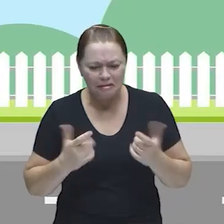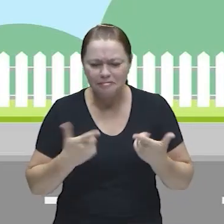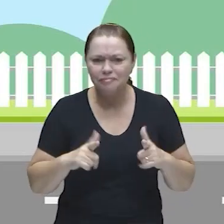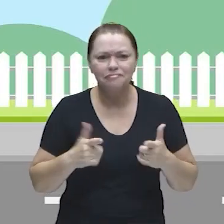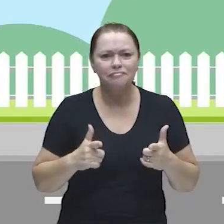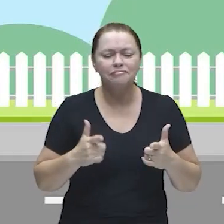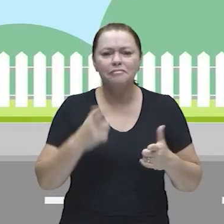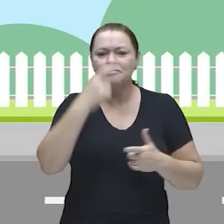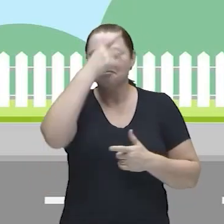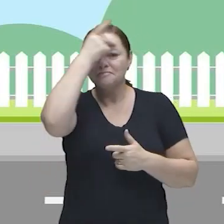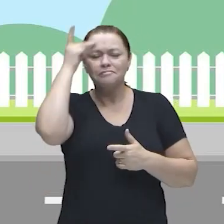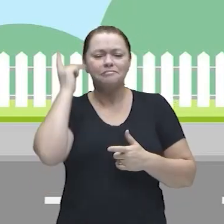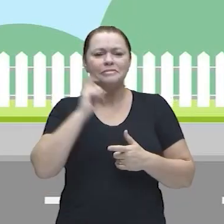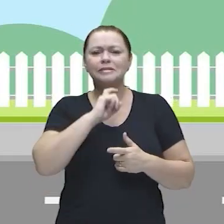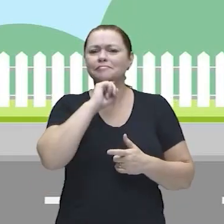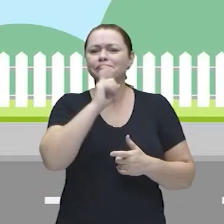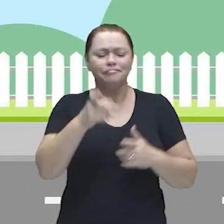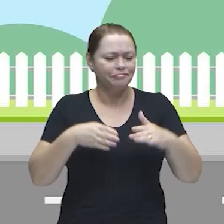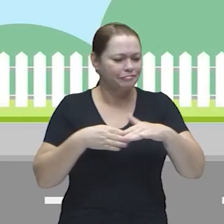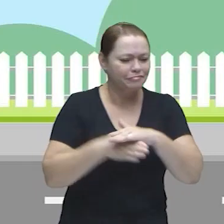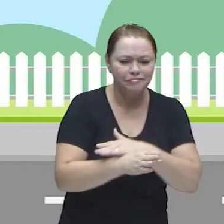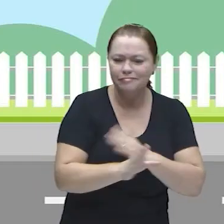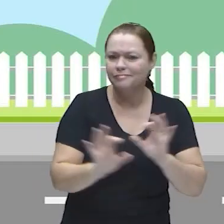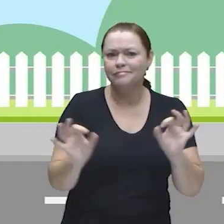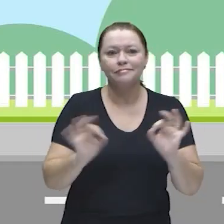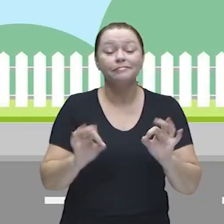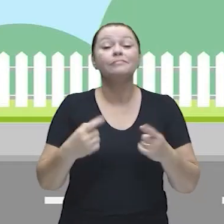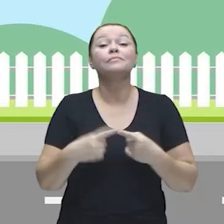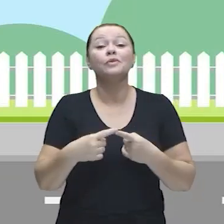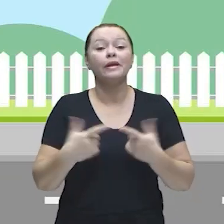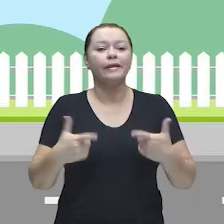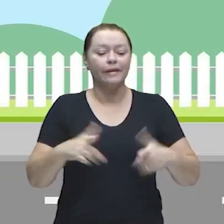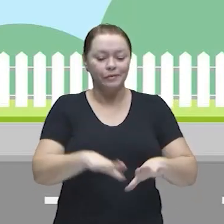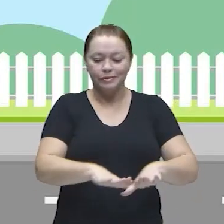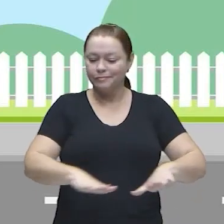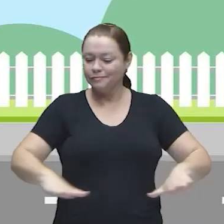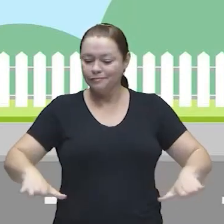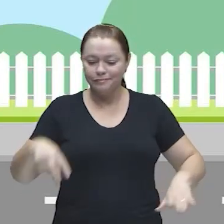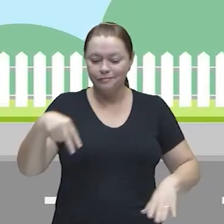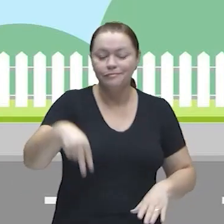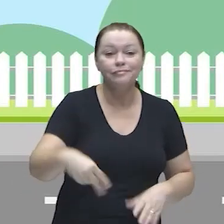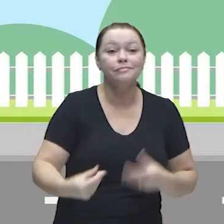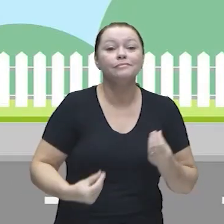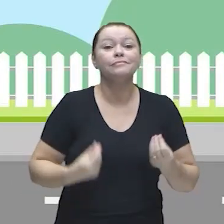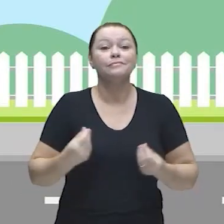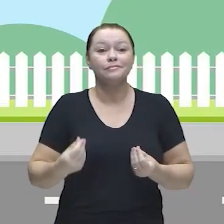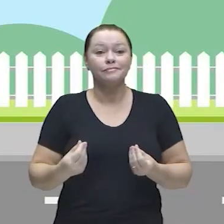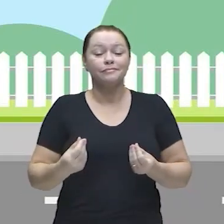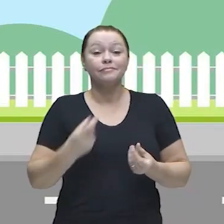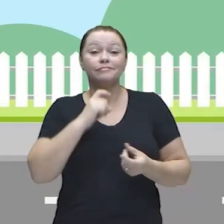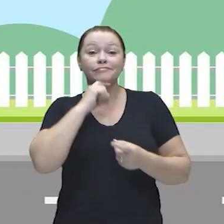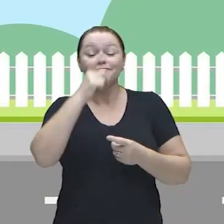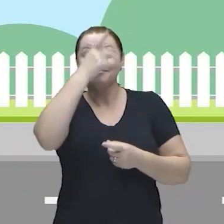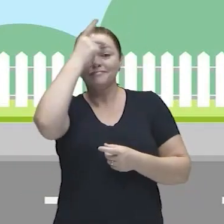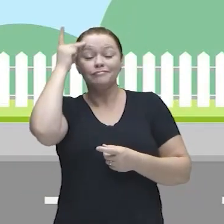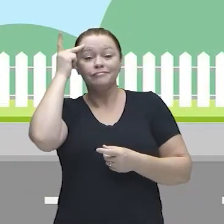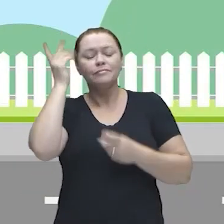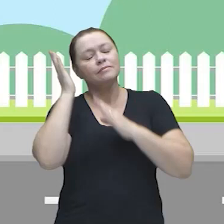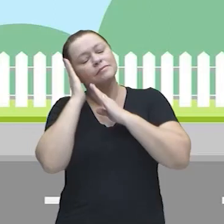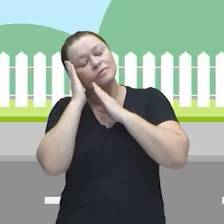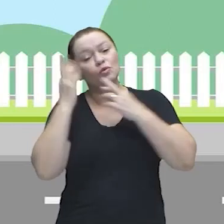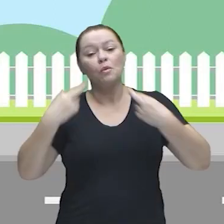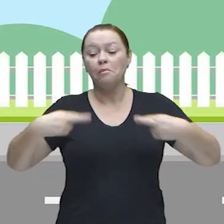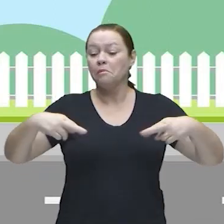Ninguém podia entrar nela não, porque na casa não tinha chão. Ninguém podia dormir na